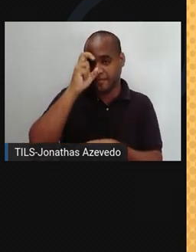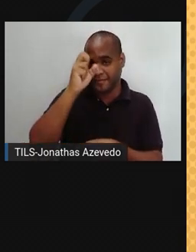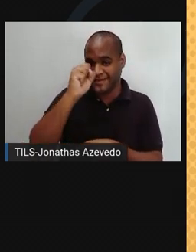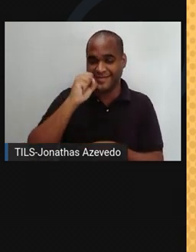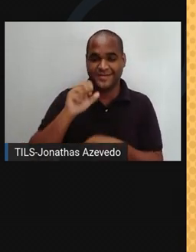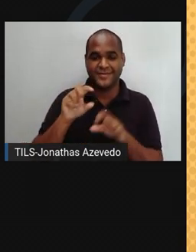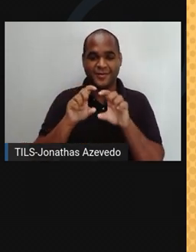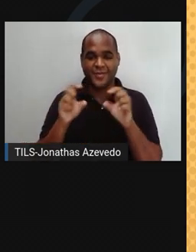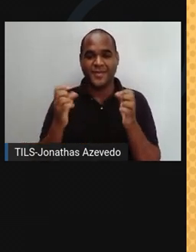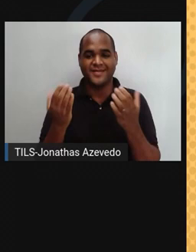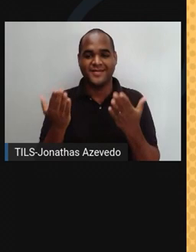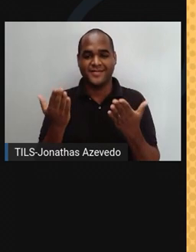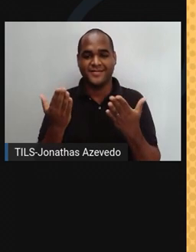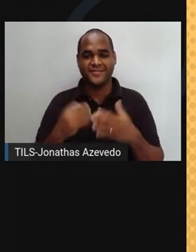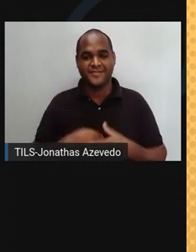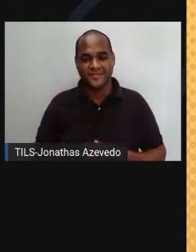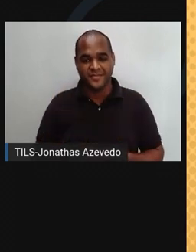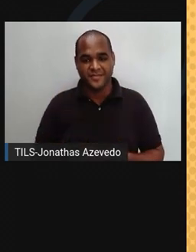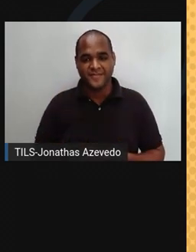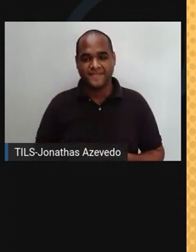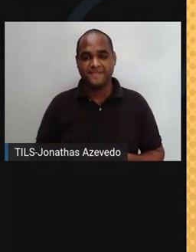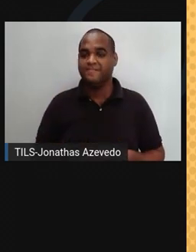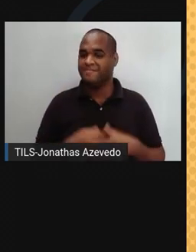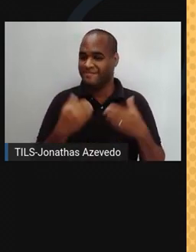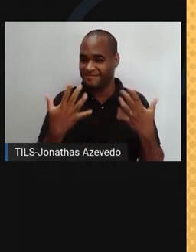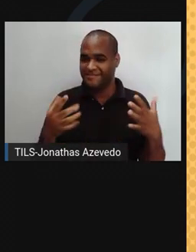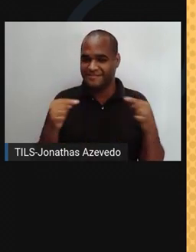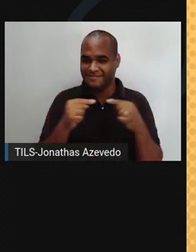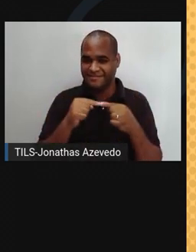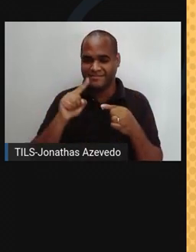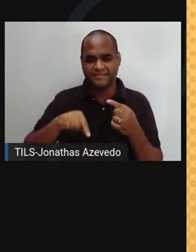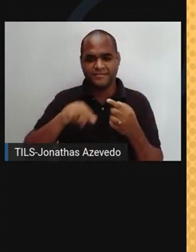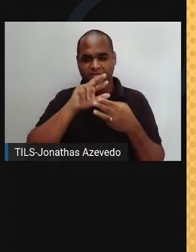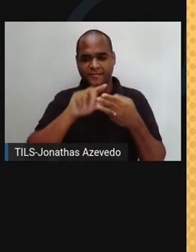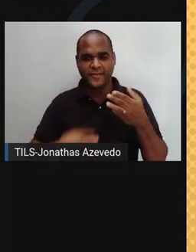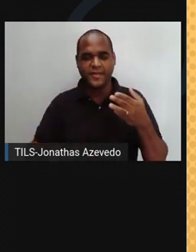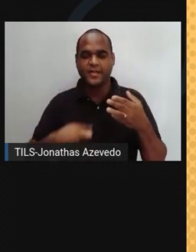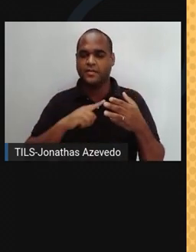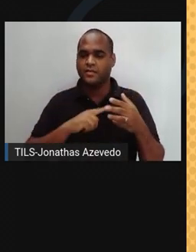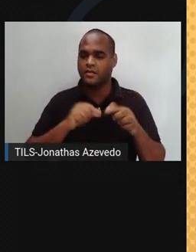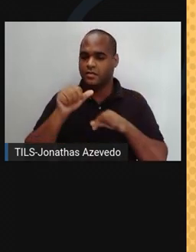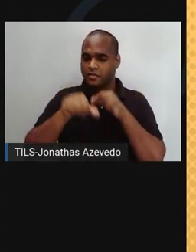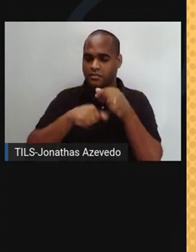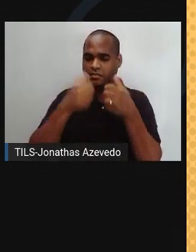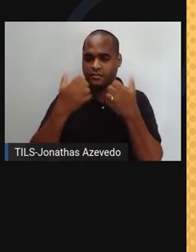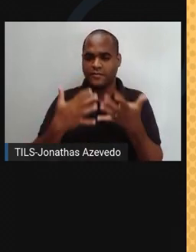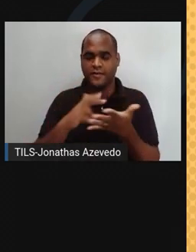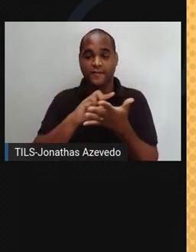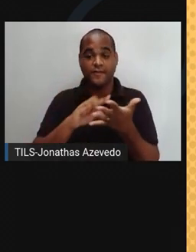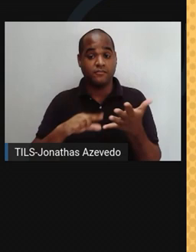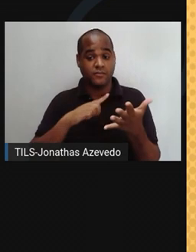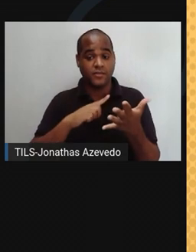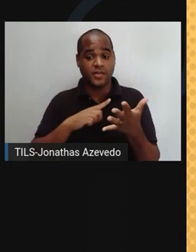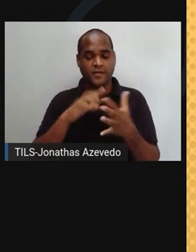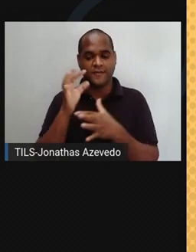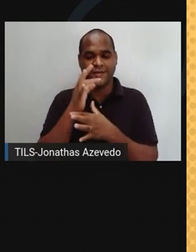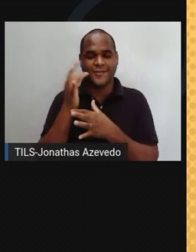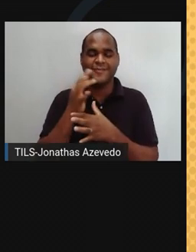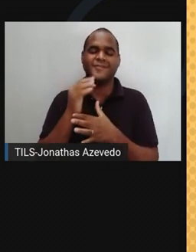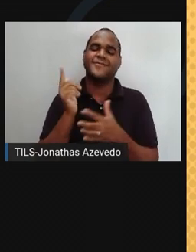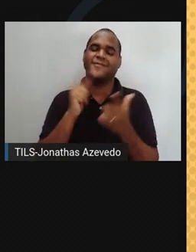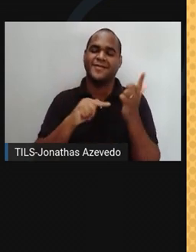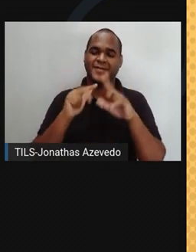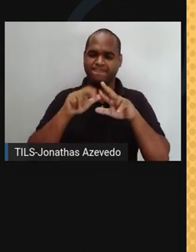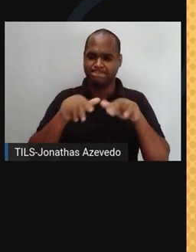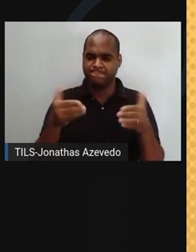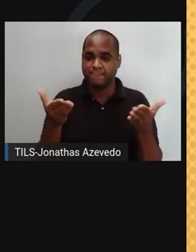sublimação 1 Quem são os processos que formam os estados físicos da matéria